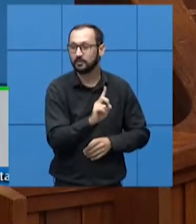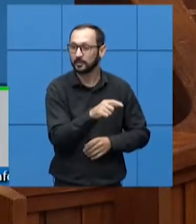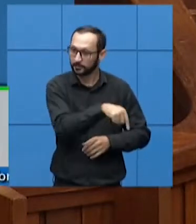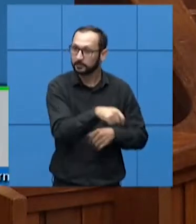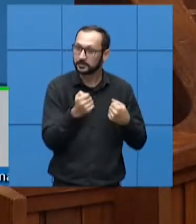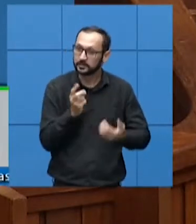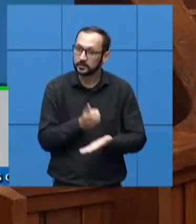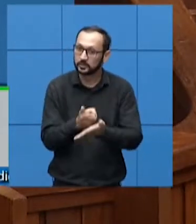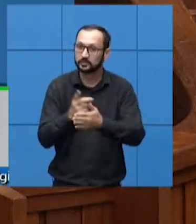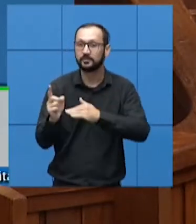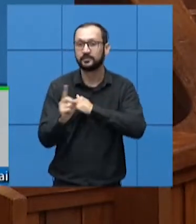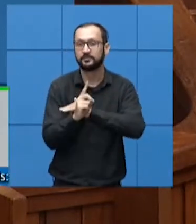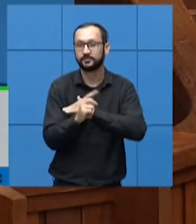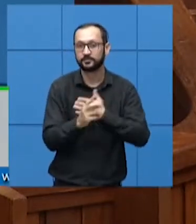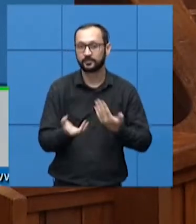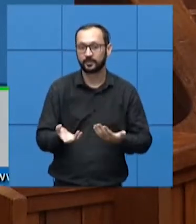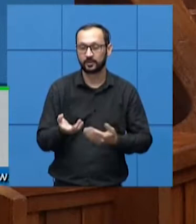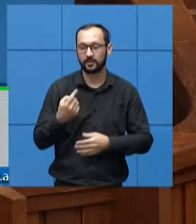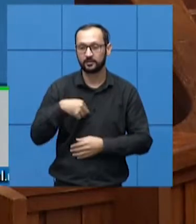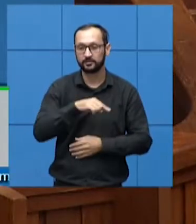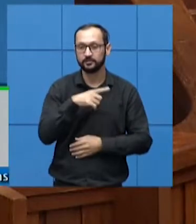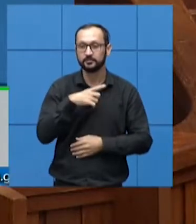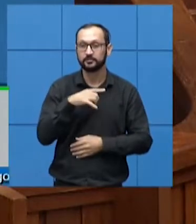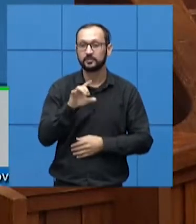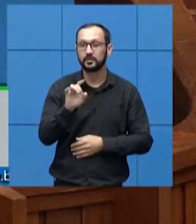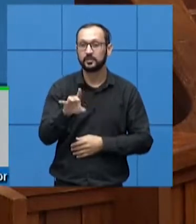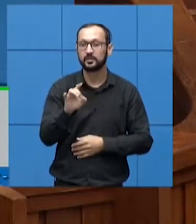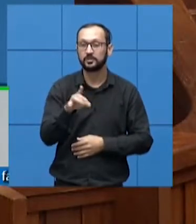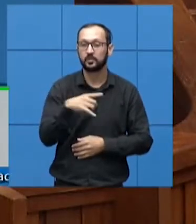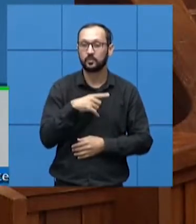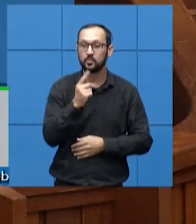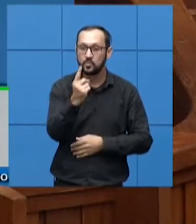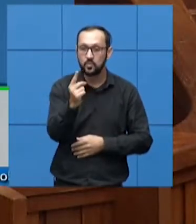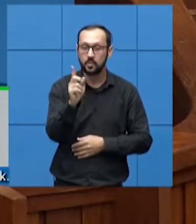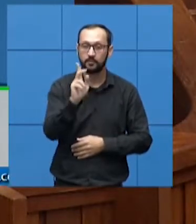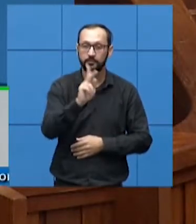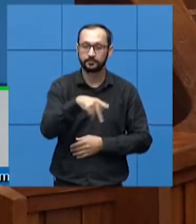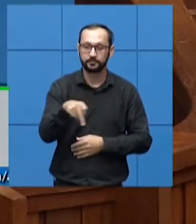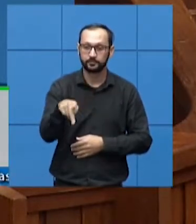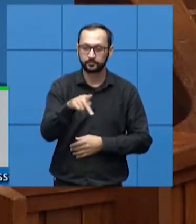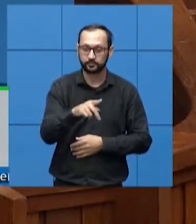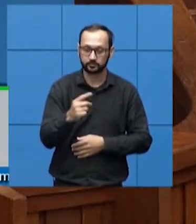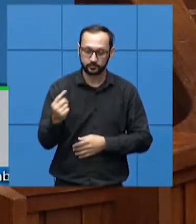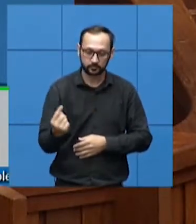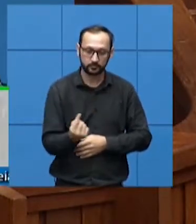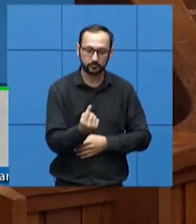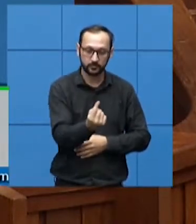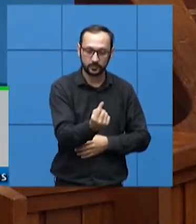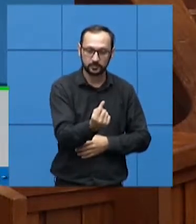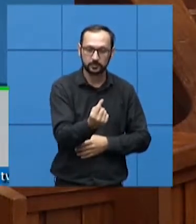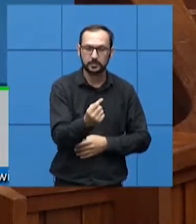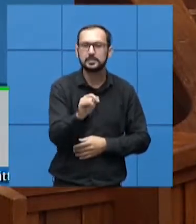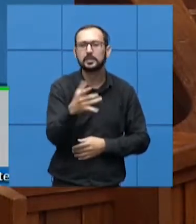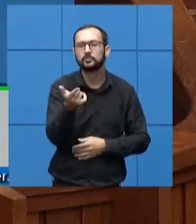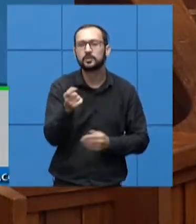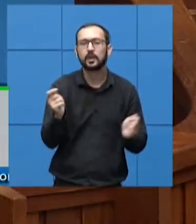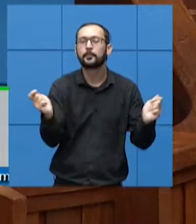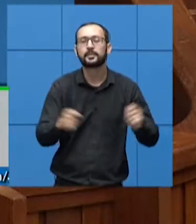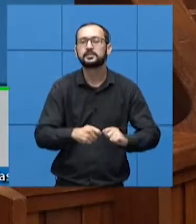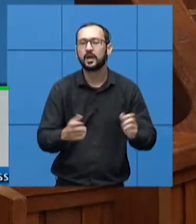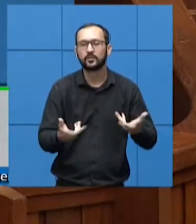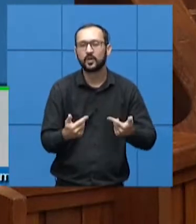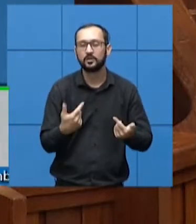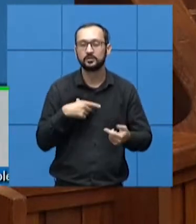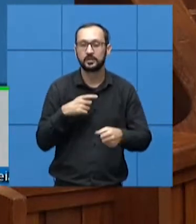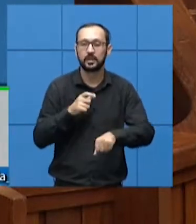que correr atrás. Sem contar também que não basta você pegar um professor para vir, se ele não é capacitado, e se ele não tem um